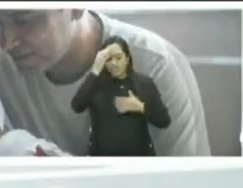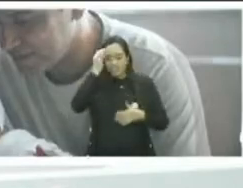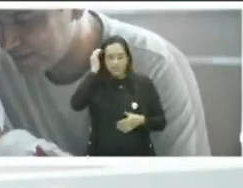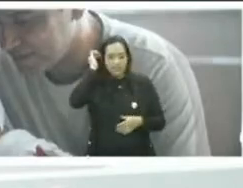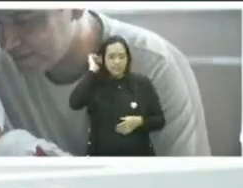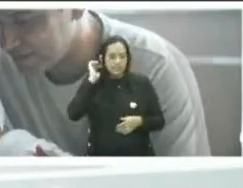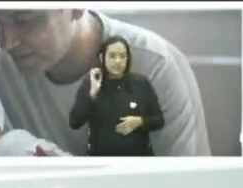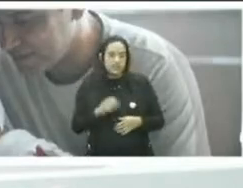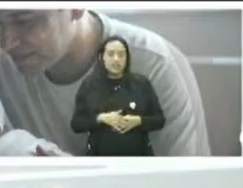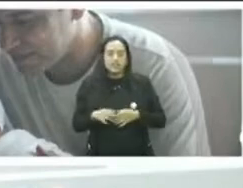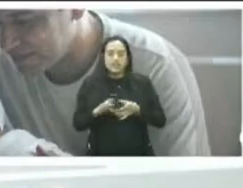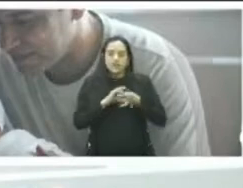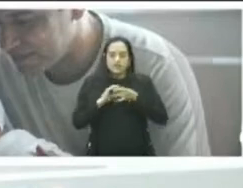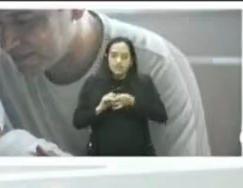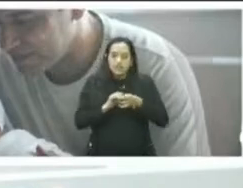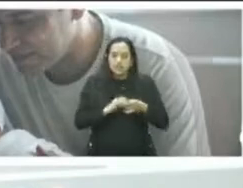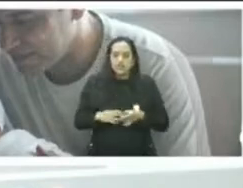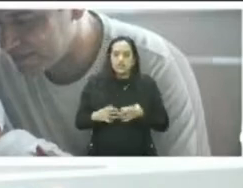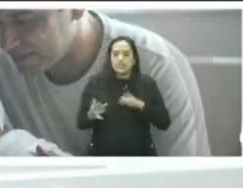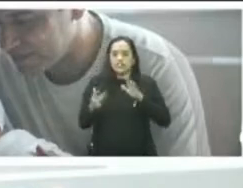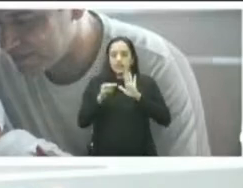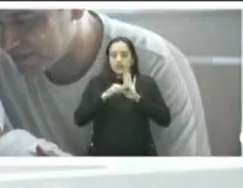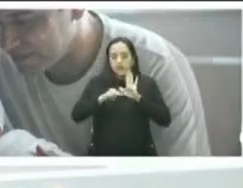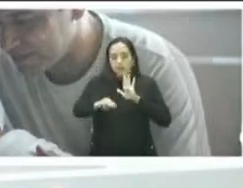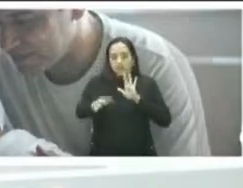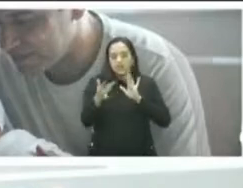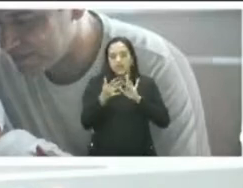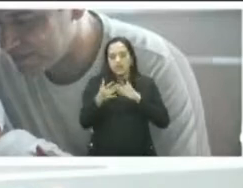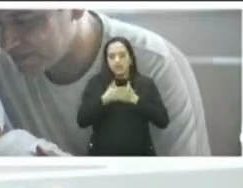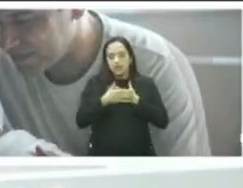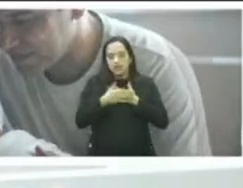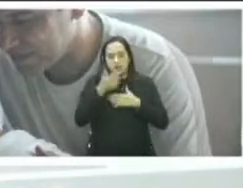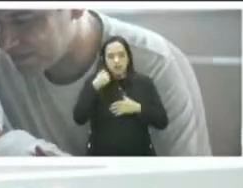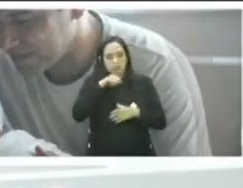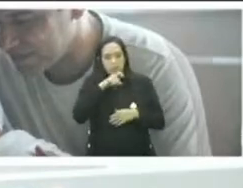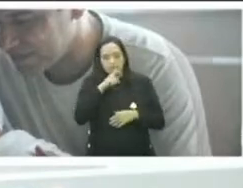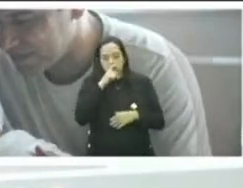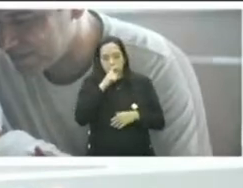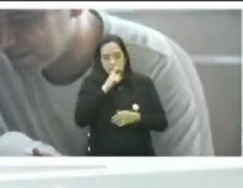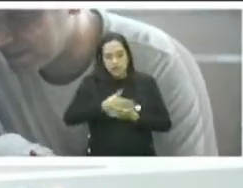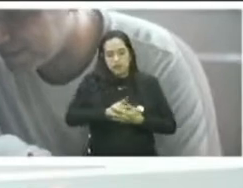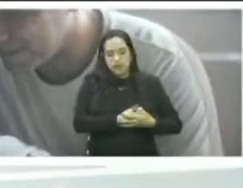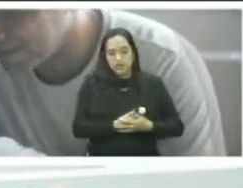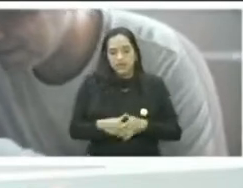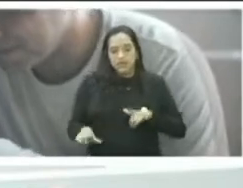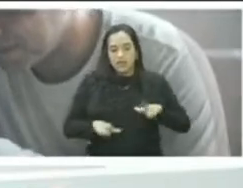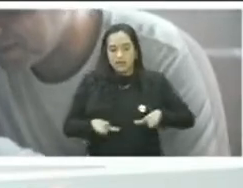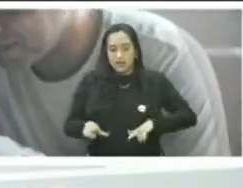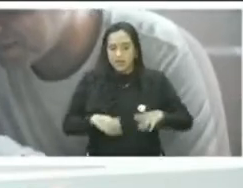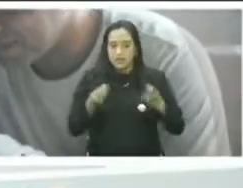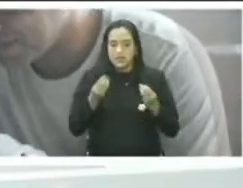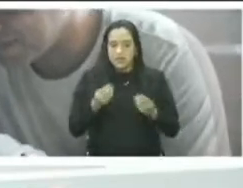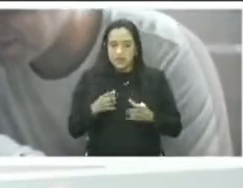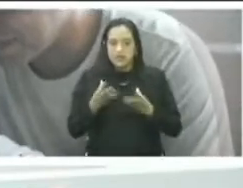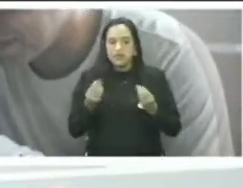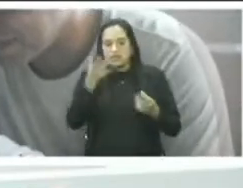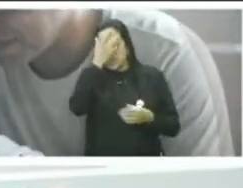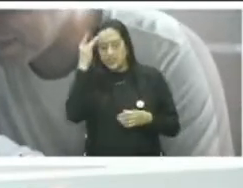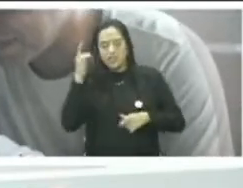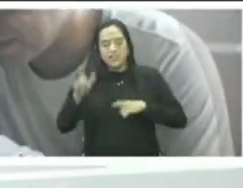Canguru. Trabalhamos muito, muita gente trabalhou, né, para a gente conseguir chegar até aqui. Então,